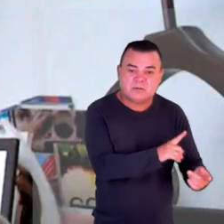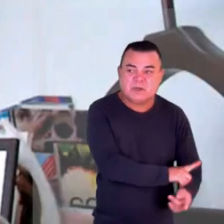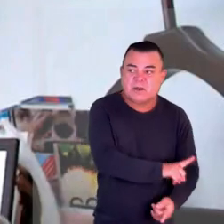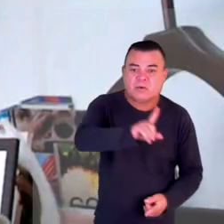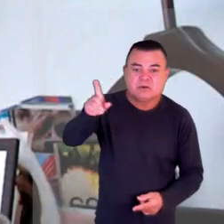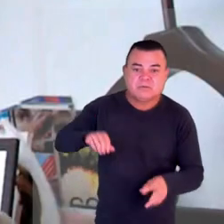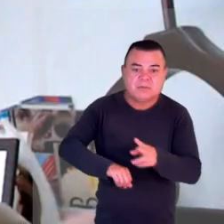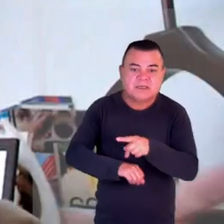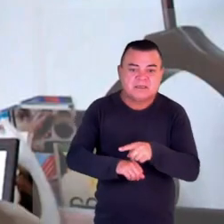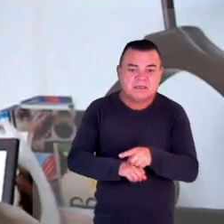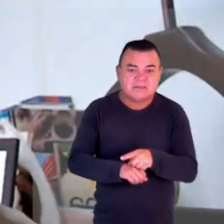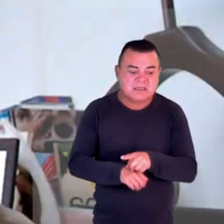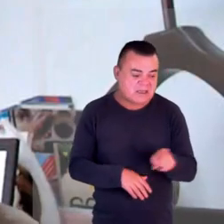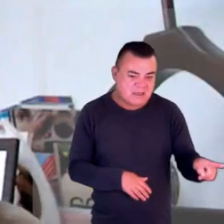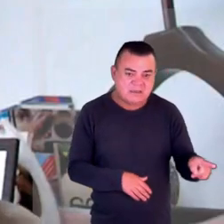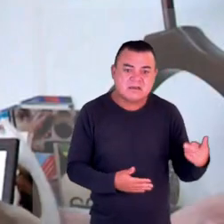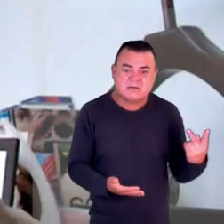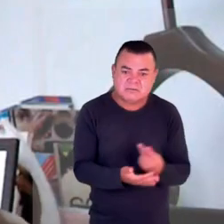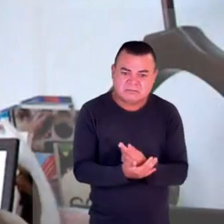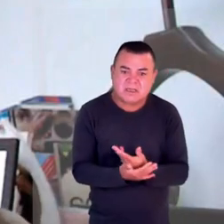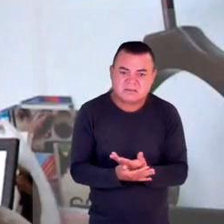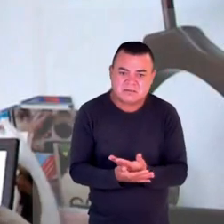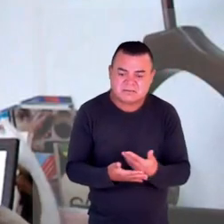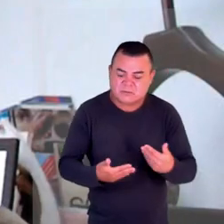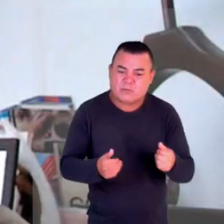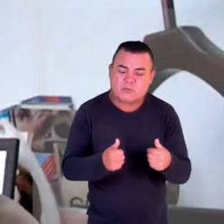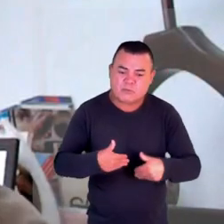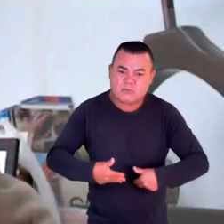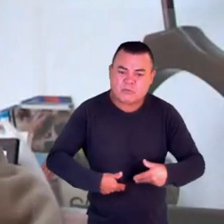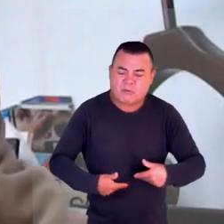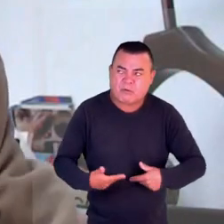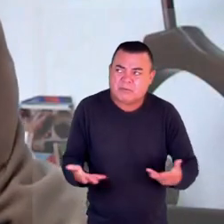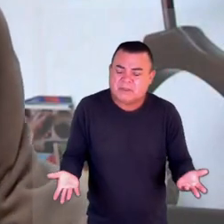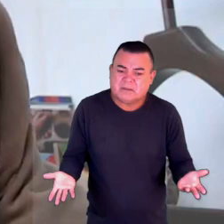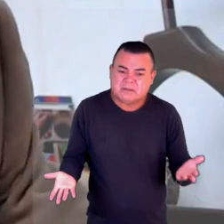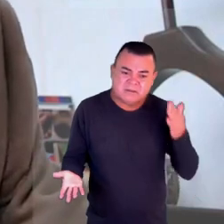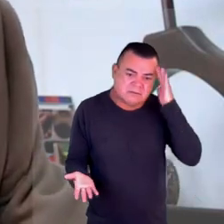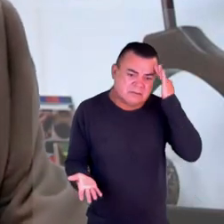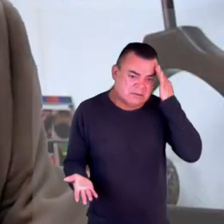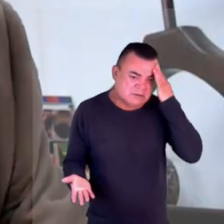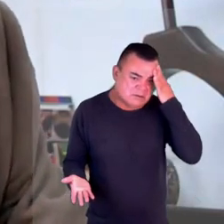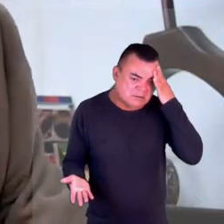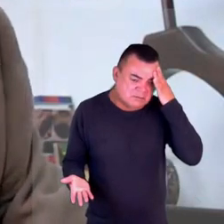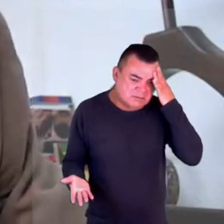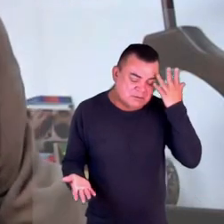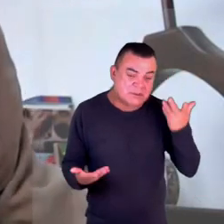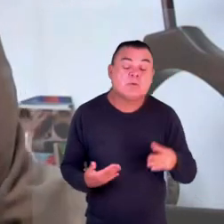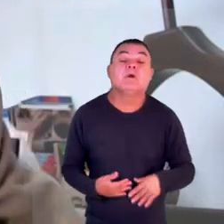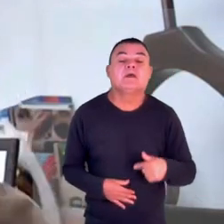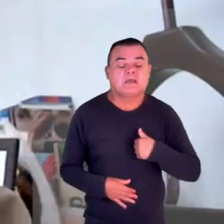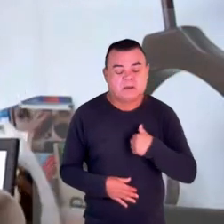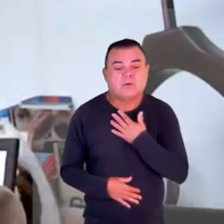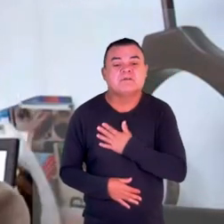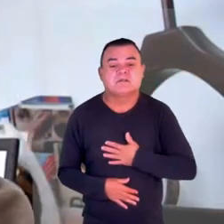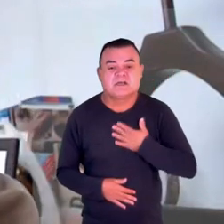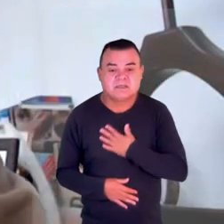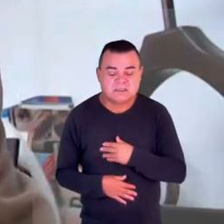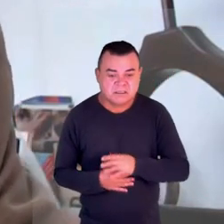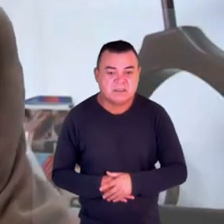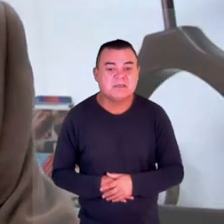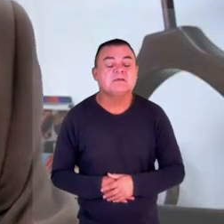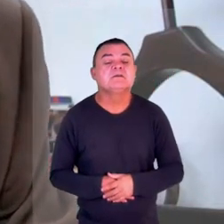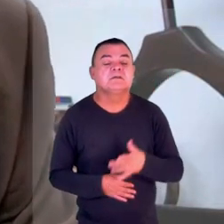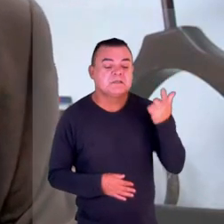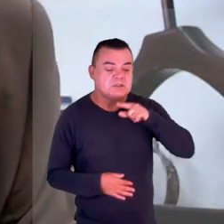fome evidente que aí há há um grande equívoco que eu eu gostaria de de reforçar então a necessidade